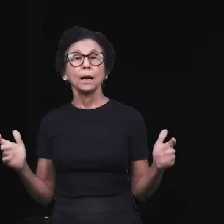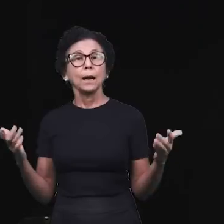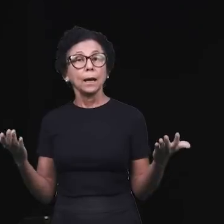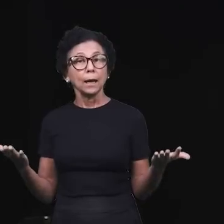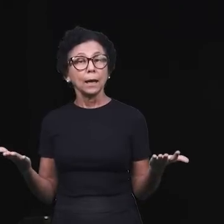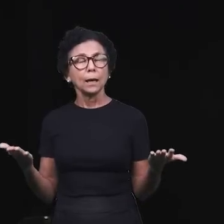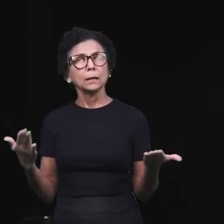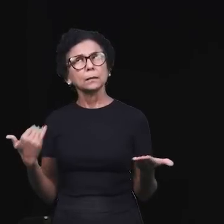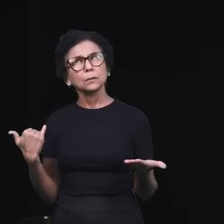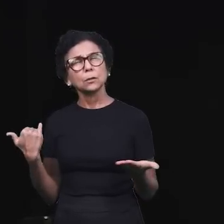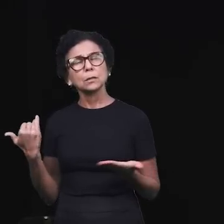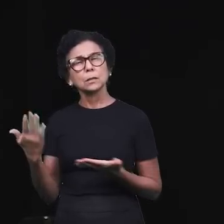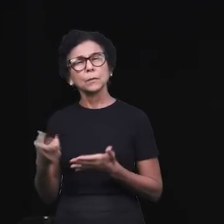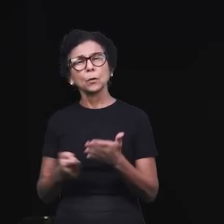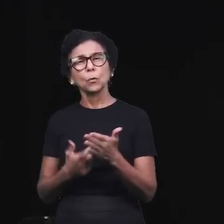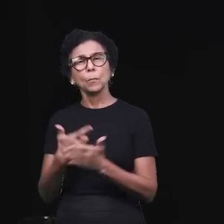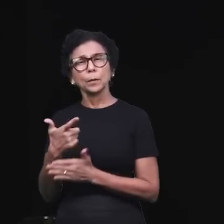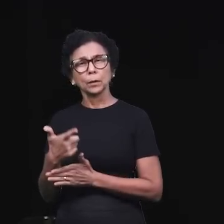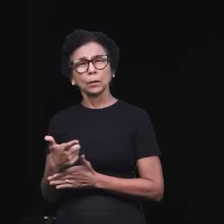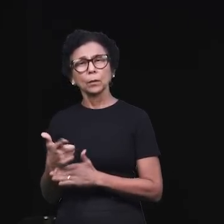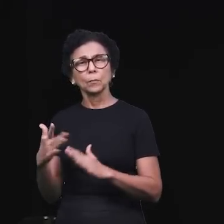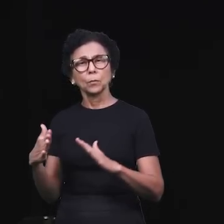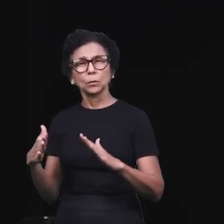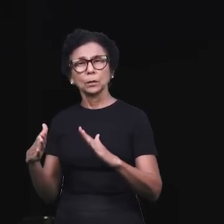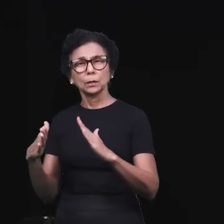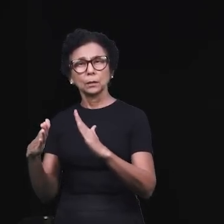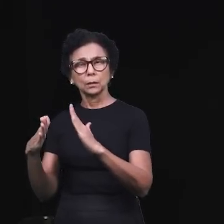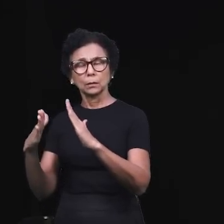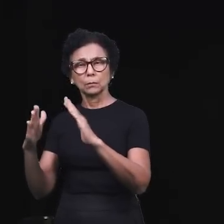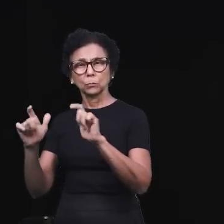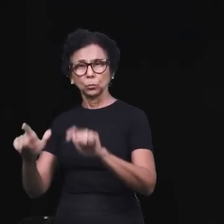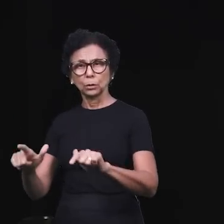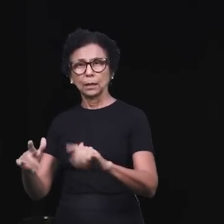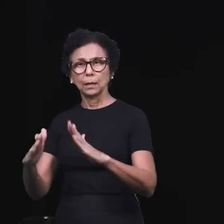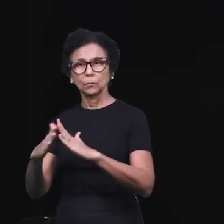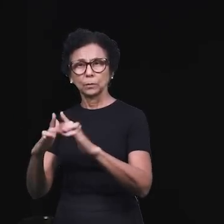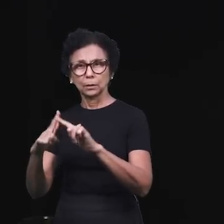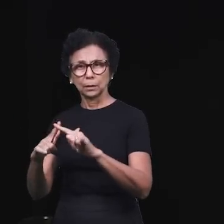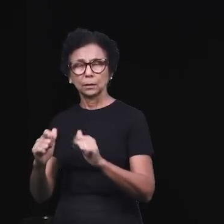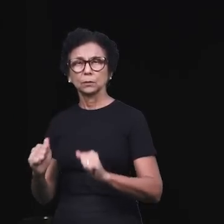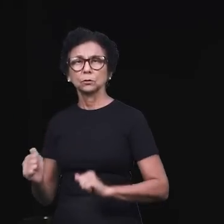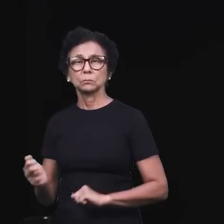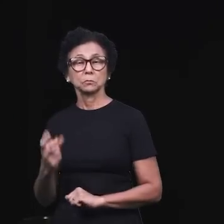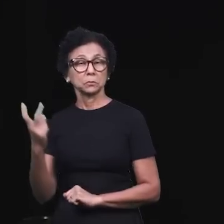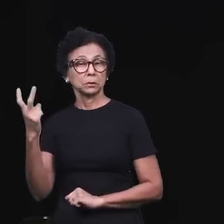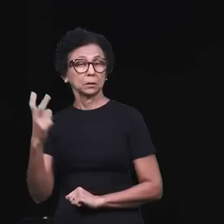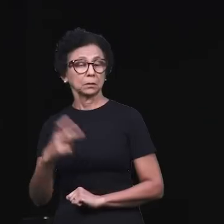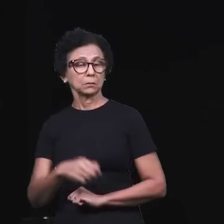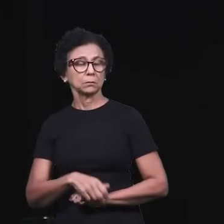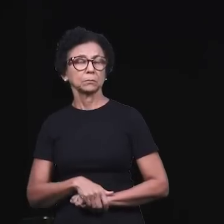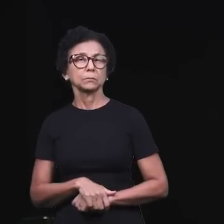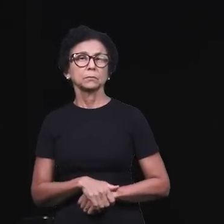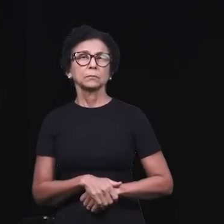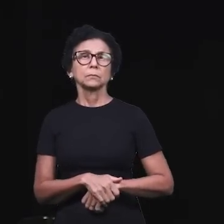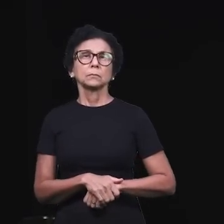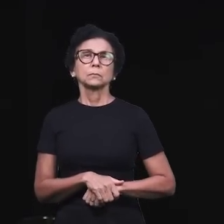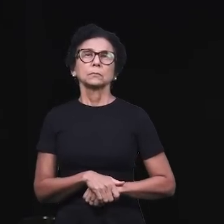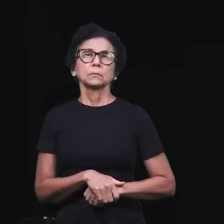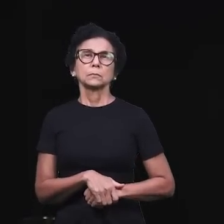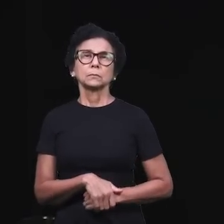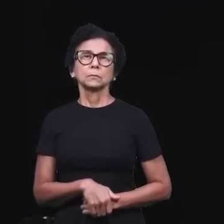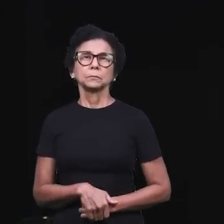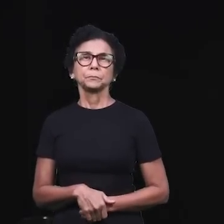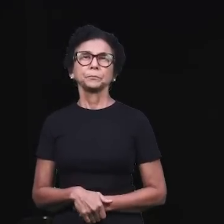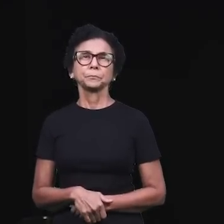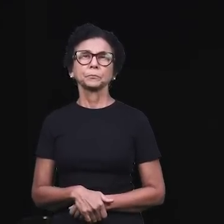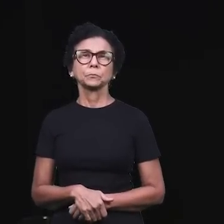Hallandale. Hallandale, exato. Um imóvel hoje muito valorizado, numa igreja ali. Depois expandimos, e